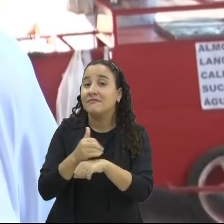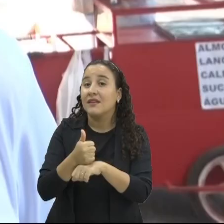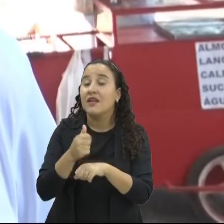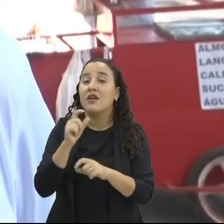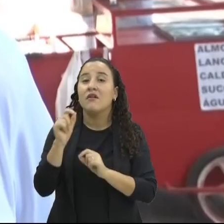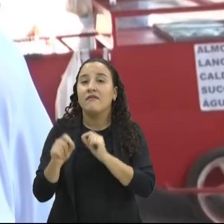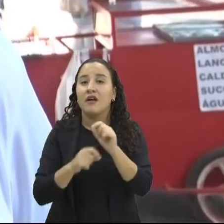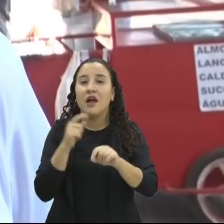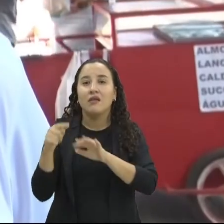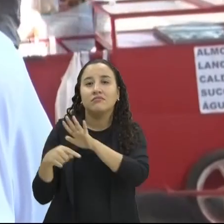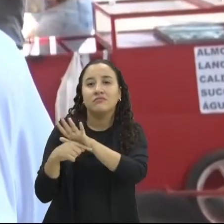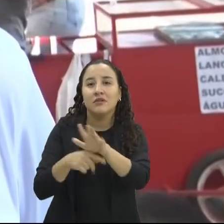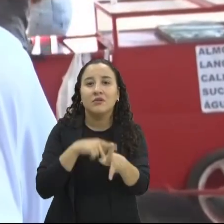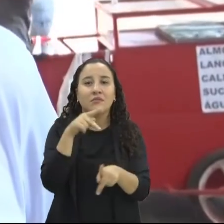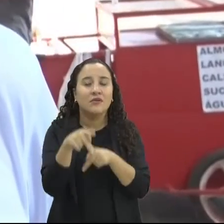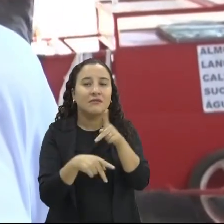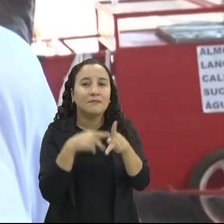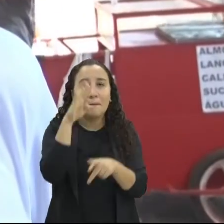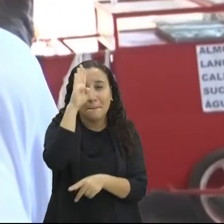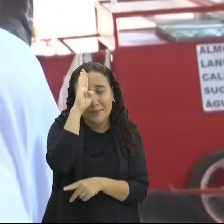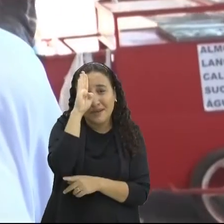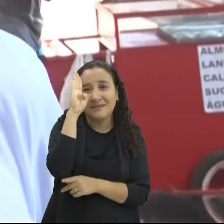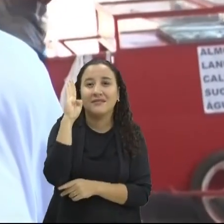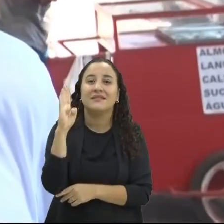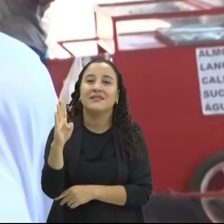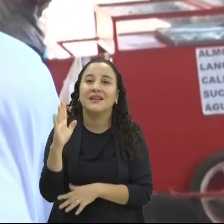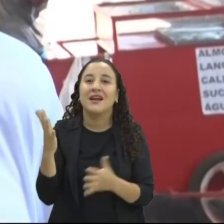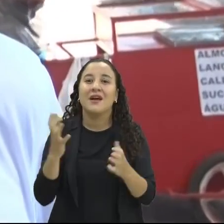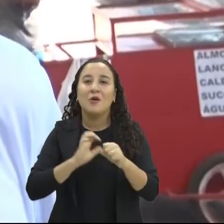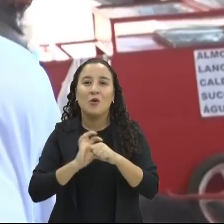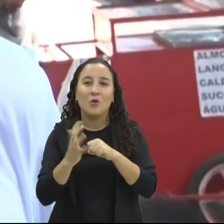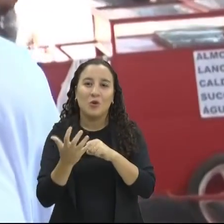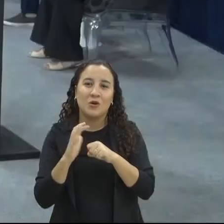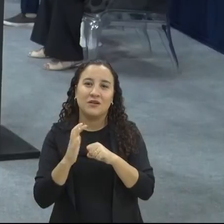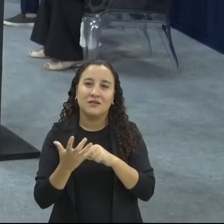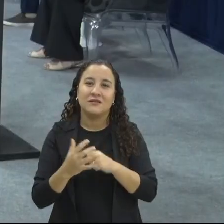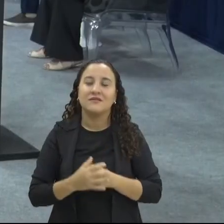para a população, principalmente a respeito desse coronavírus.